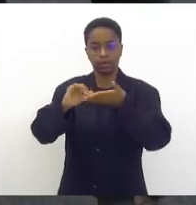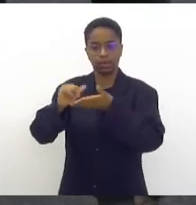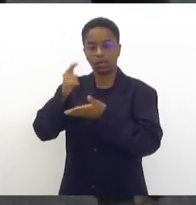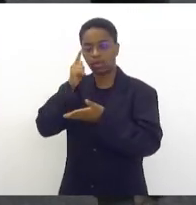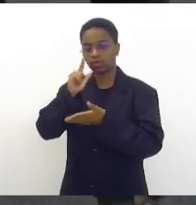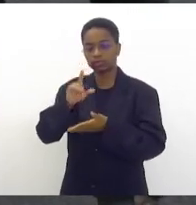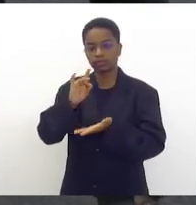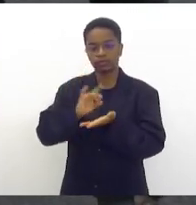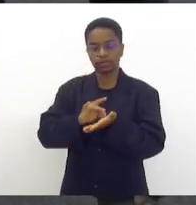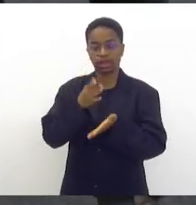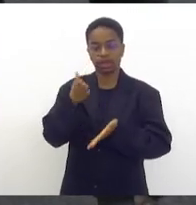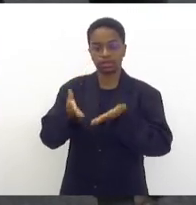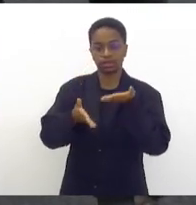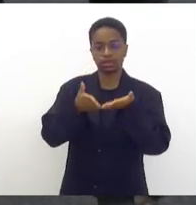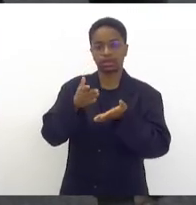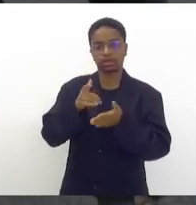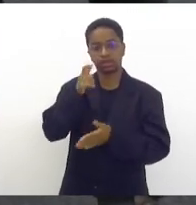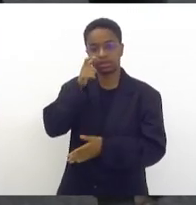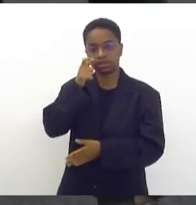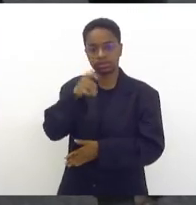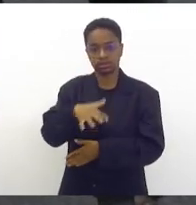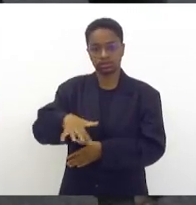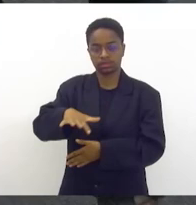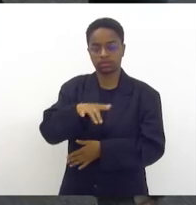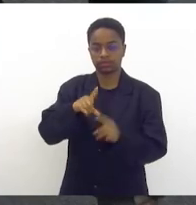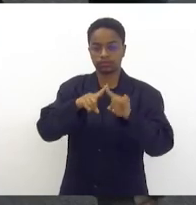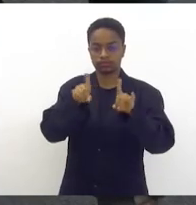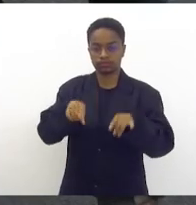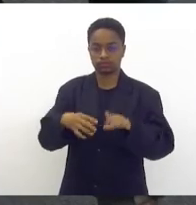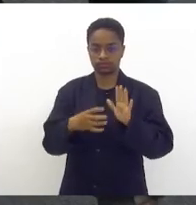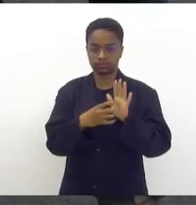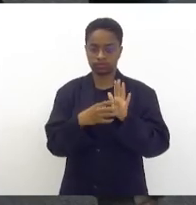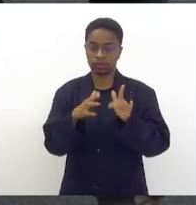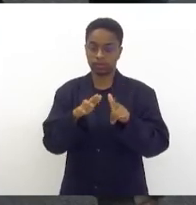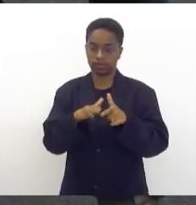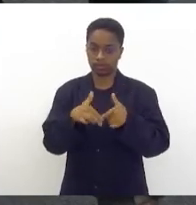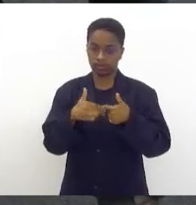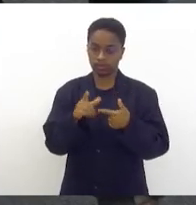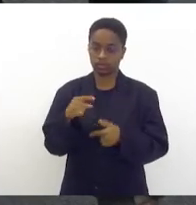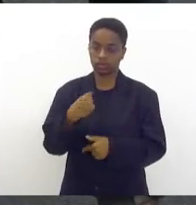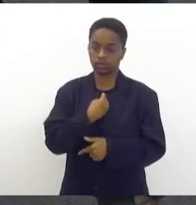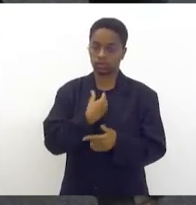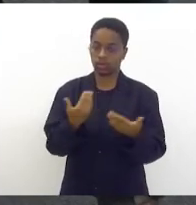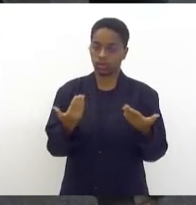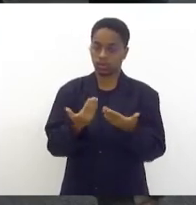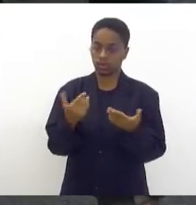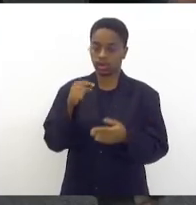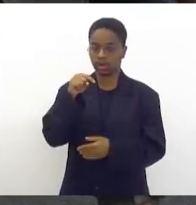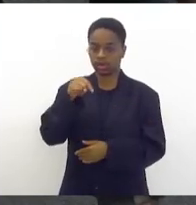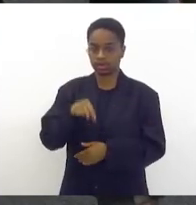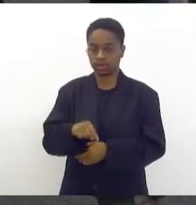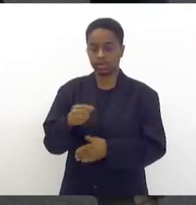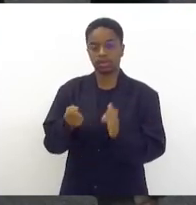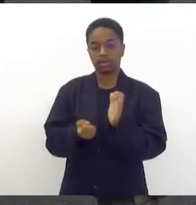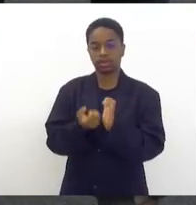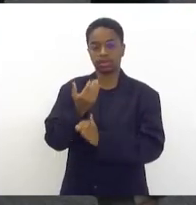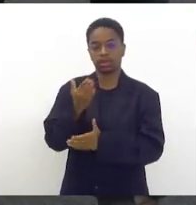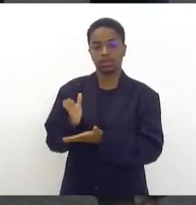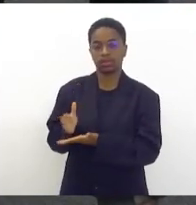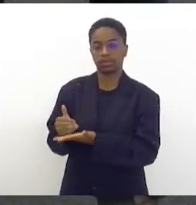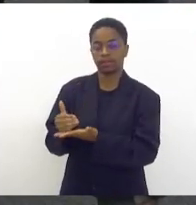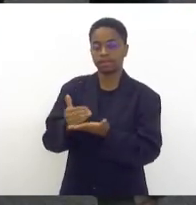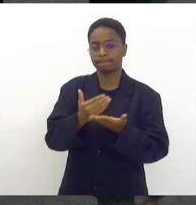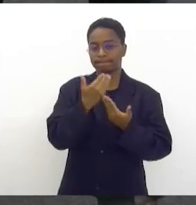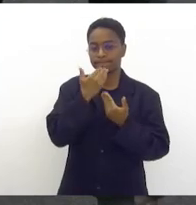atender verdadeiramente os interesses dos servidores. Por isso que a gente está aqui criando esse banco de pedido